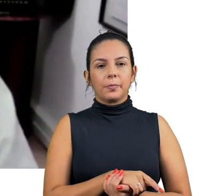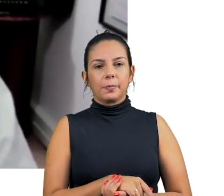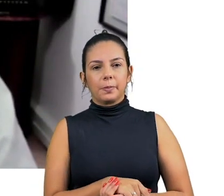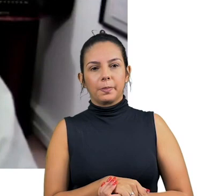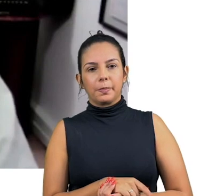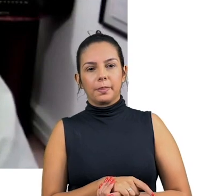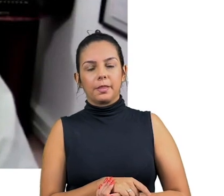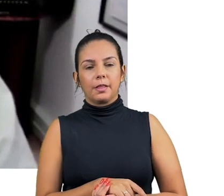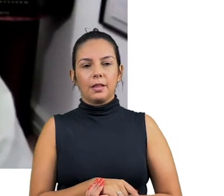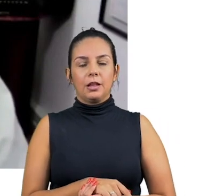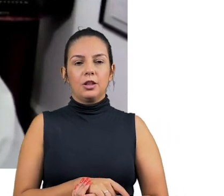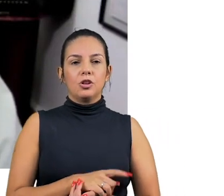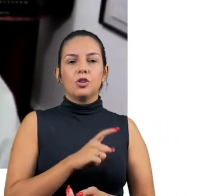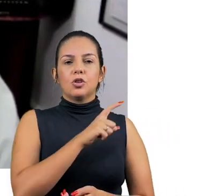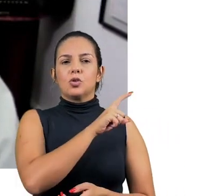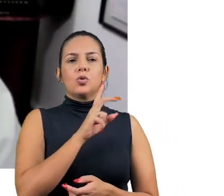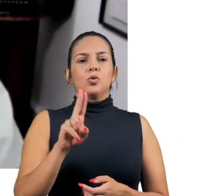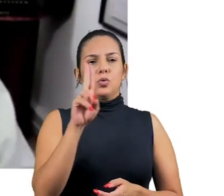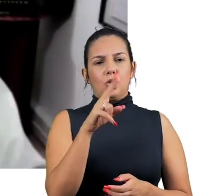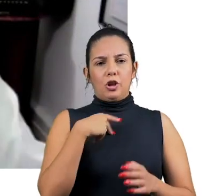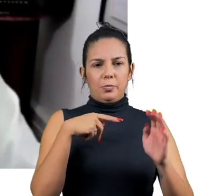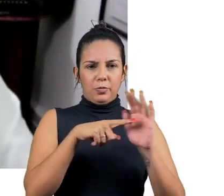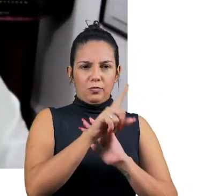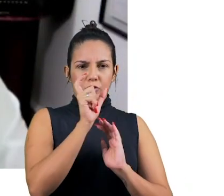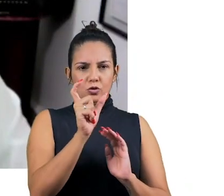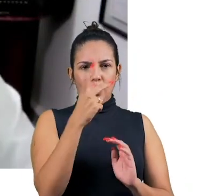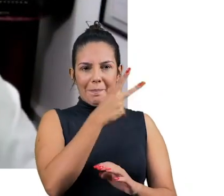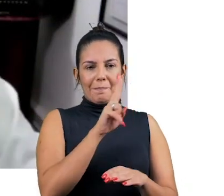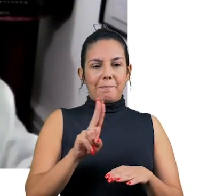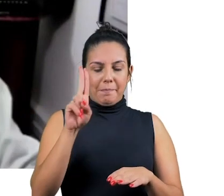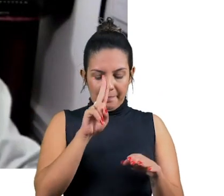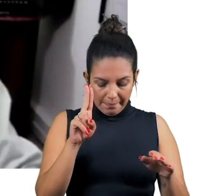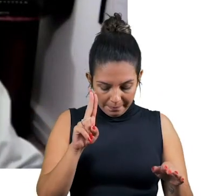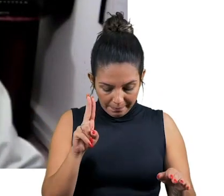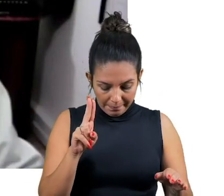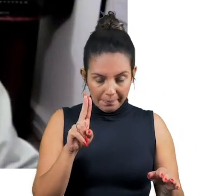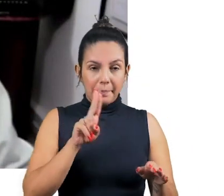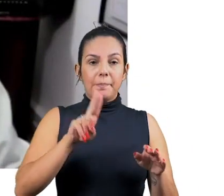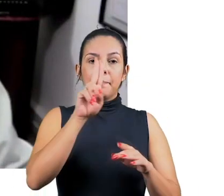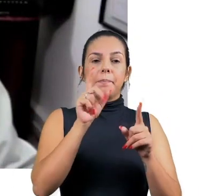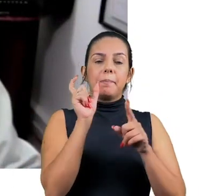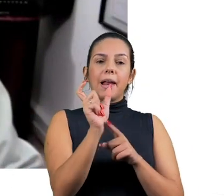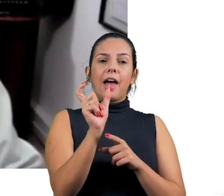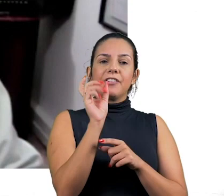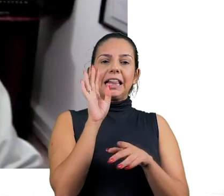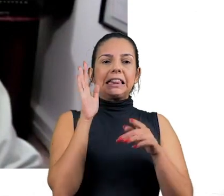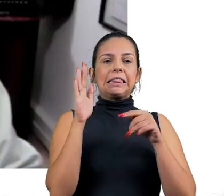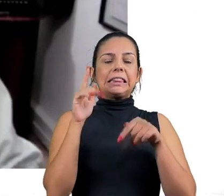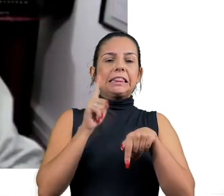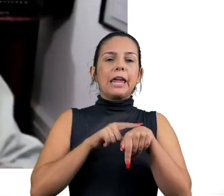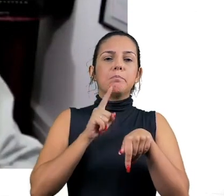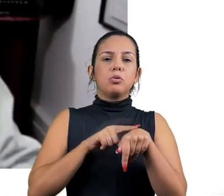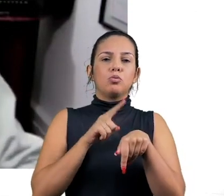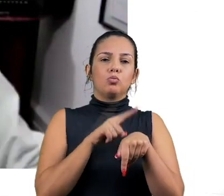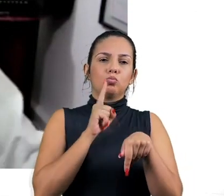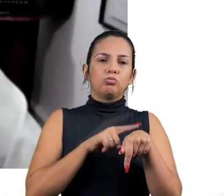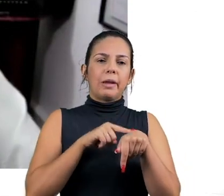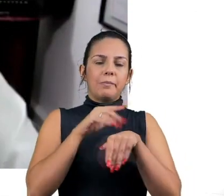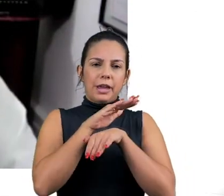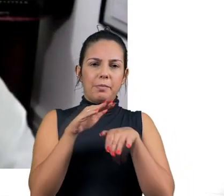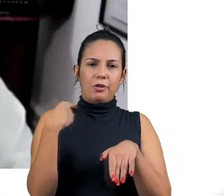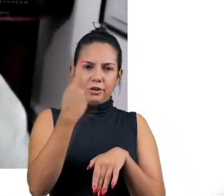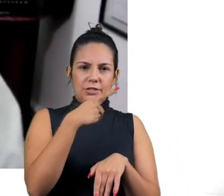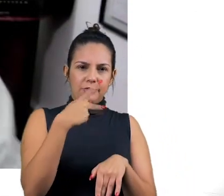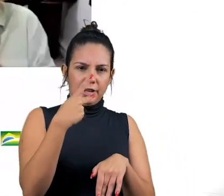palavra tempo como primeira palavra do seu livro. Eu gostaria que você falasse dessa palavra, o tempo que acabamos